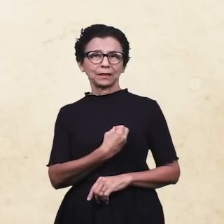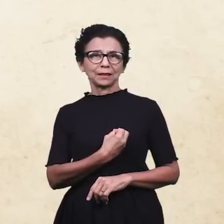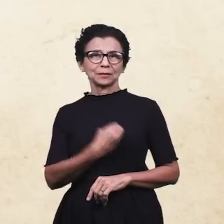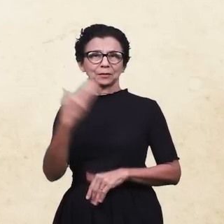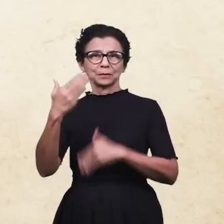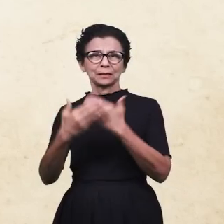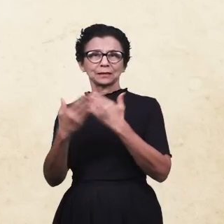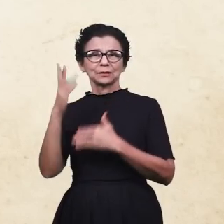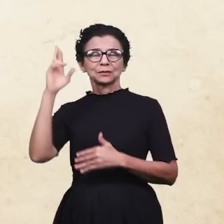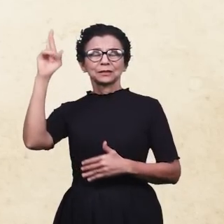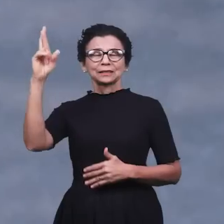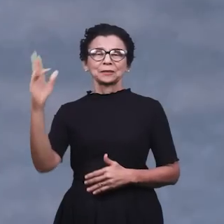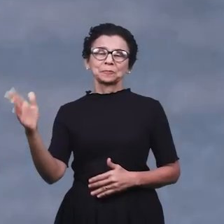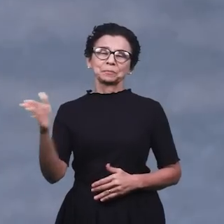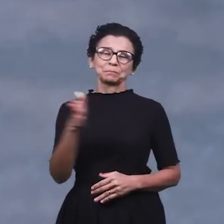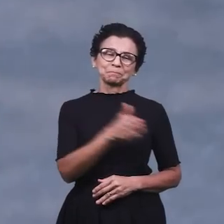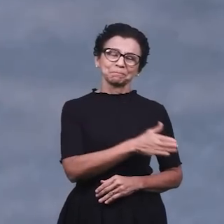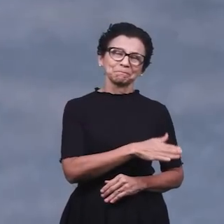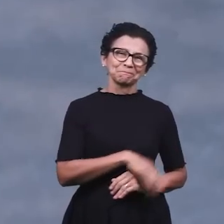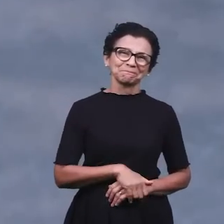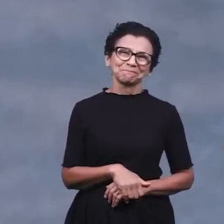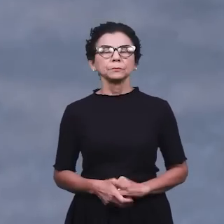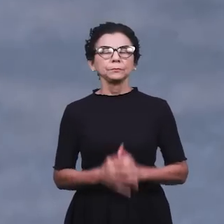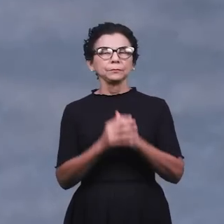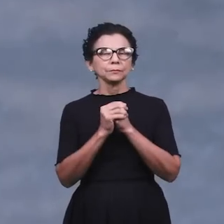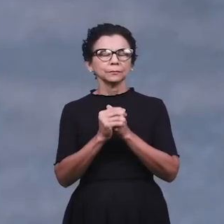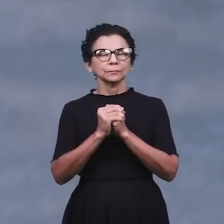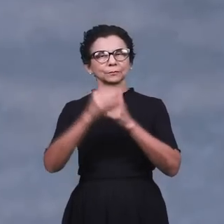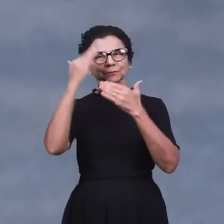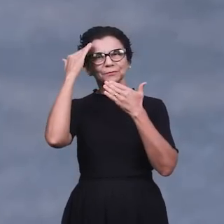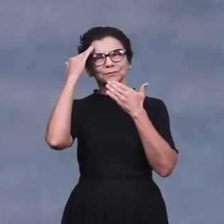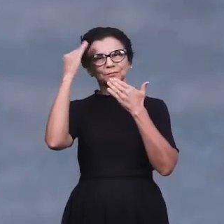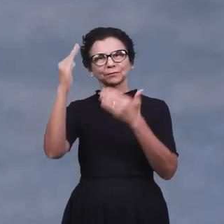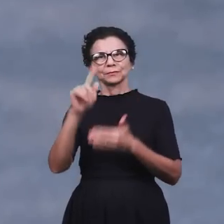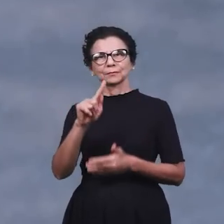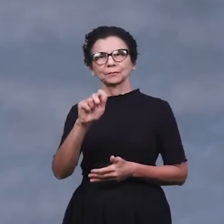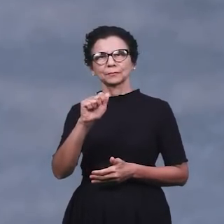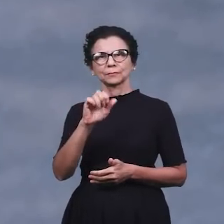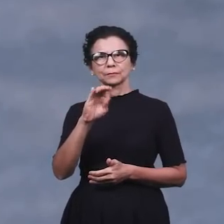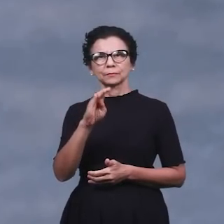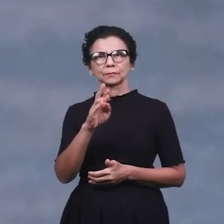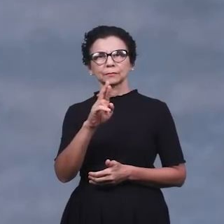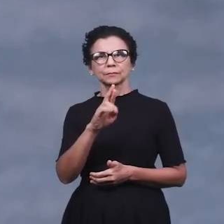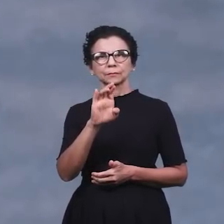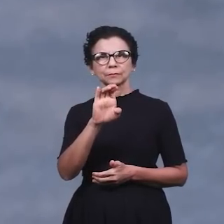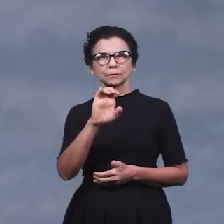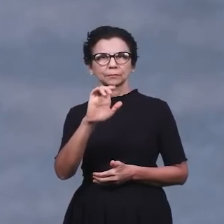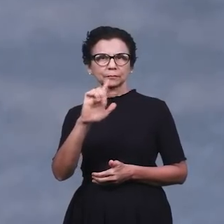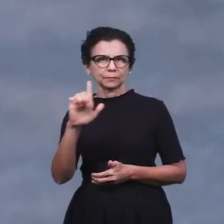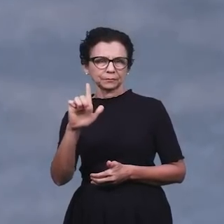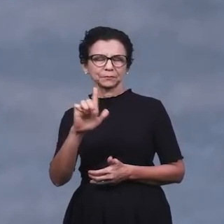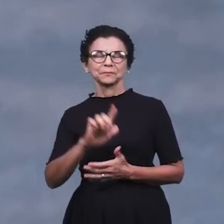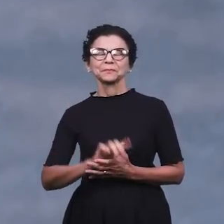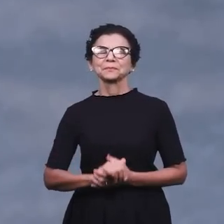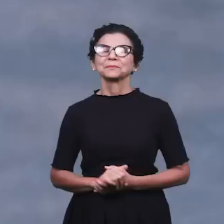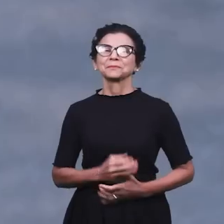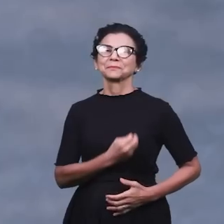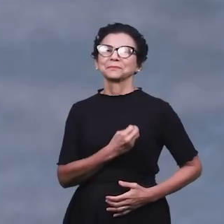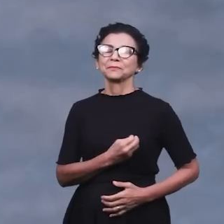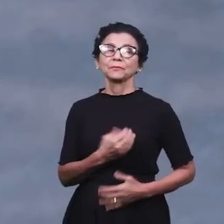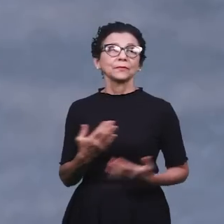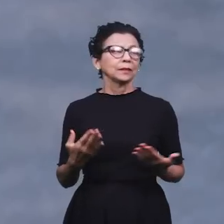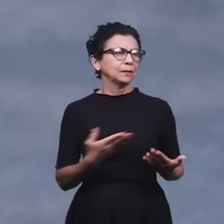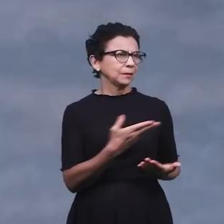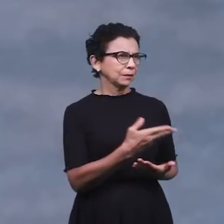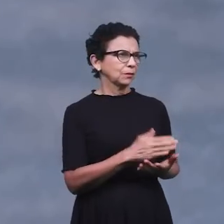Senhor. A paz do Senhor Jesus. Amém. Obrigado, Gabriel, pela sua participação. a experiência do culto profético, né,